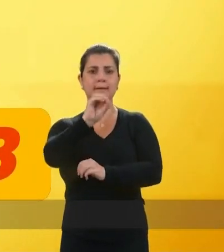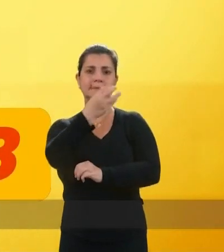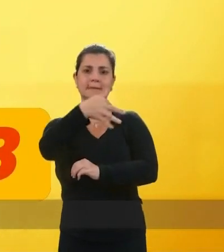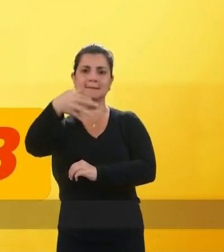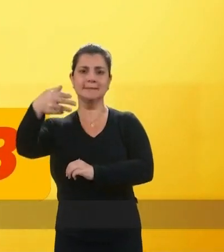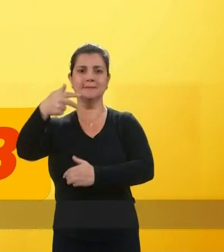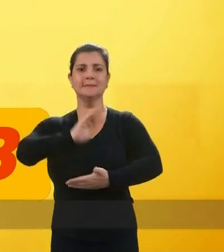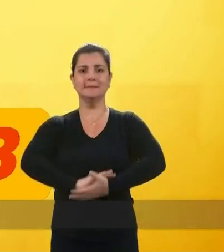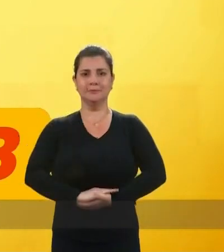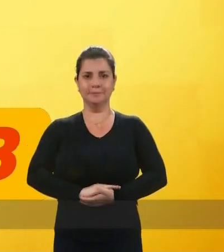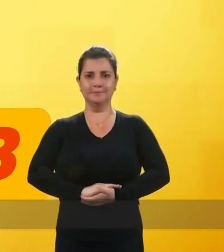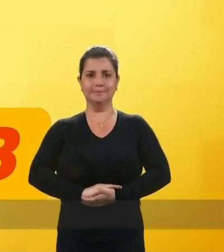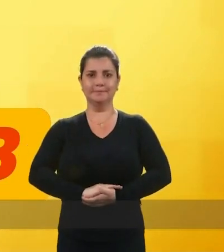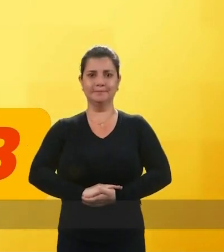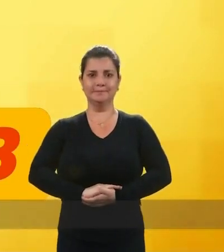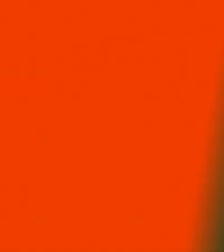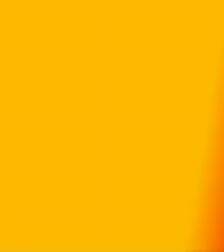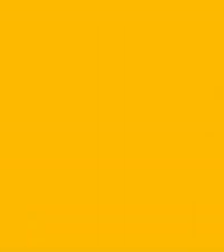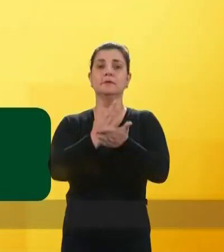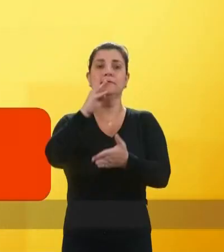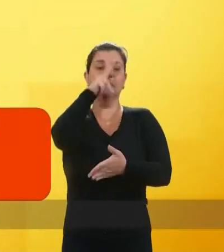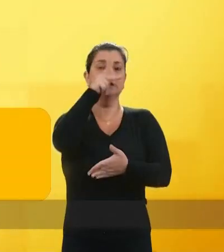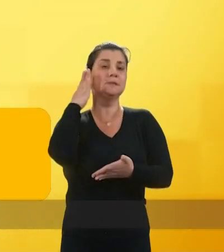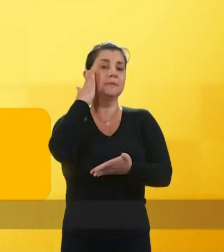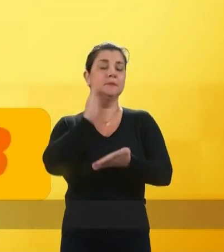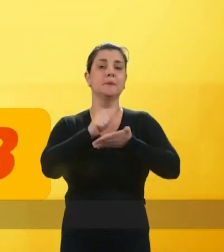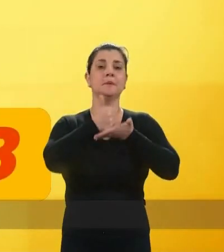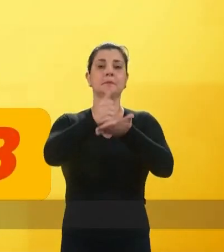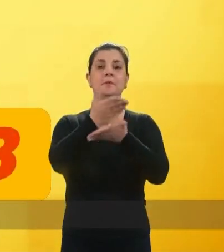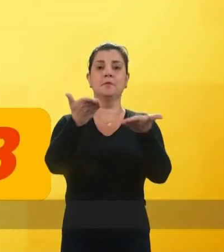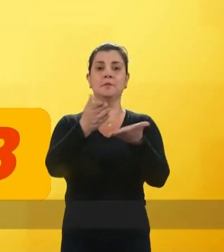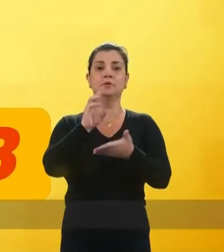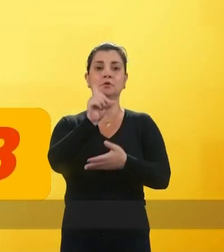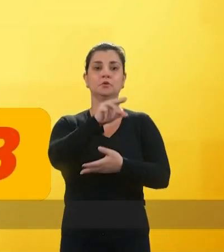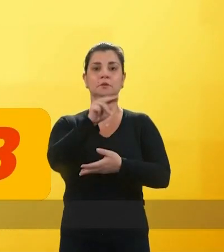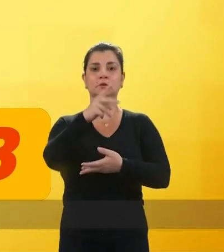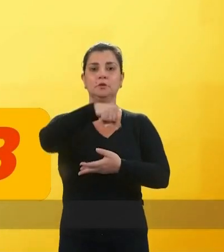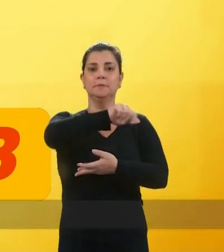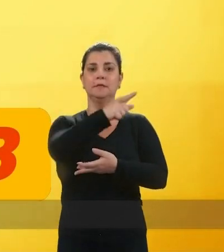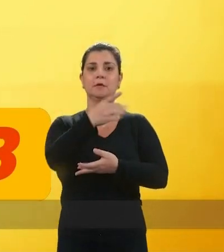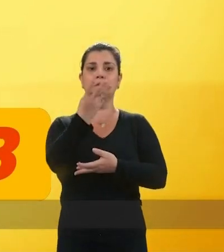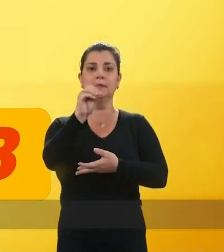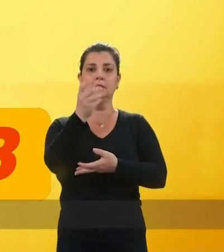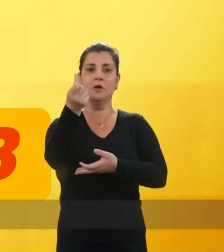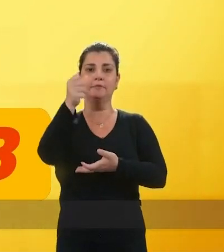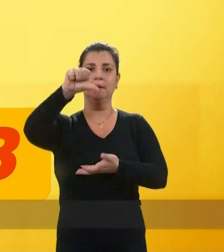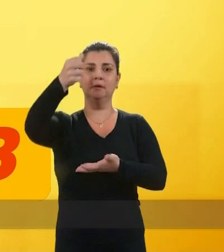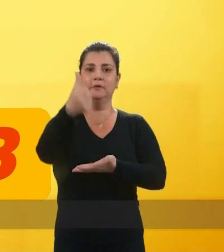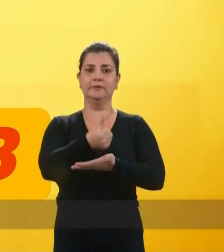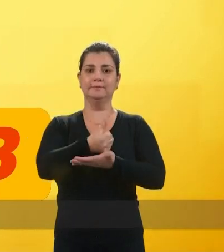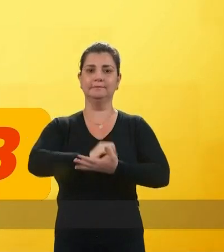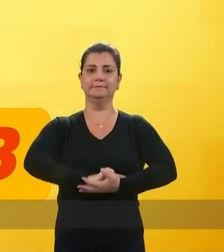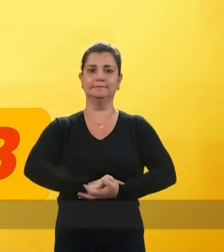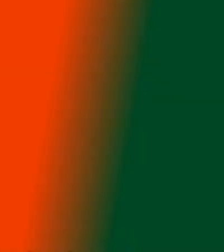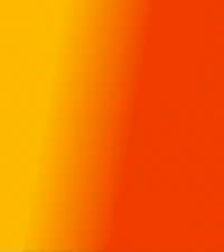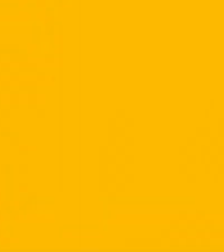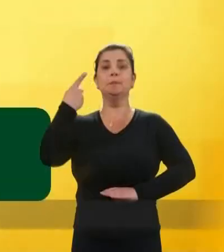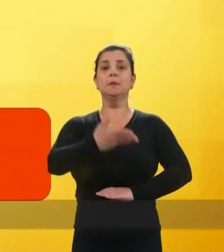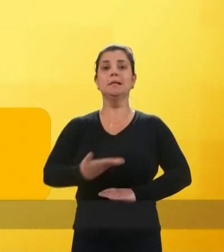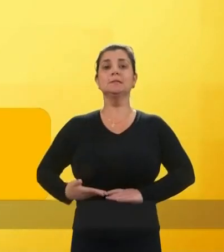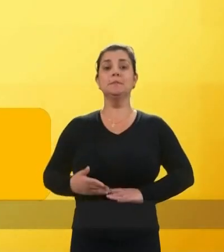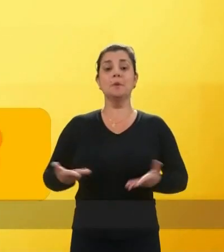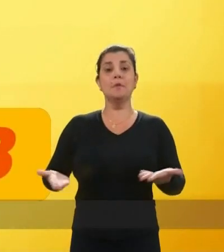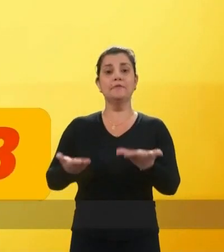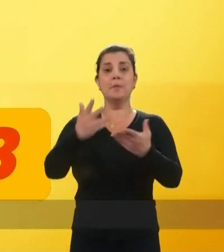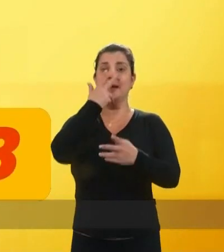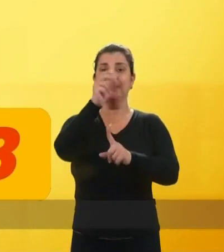fazer, 40777. Fé, força e sabedoria para servir ao povo, Dr. Antônio Miller, 4969. Por